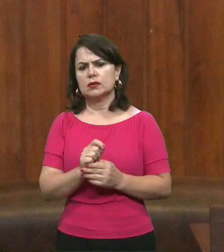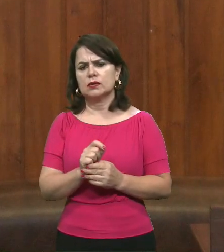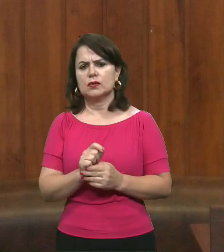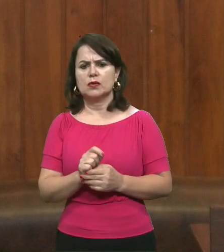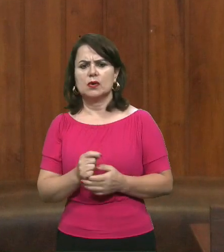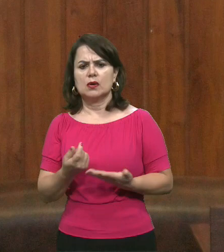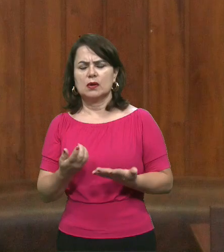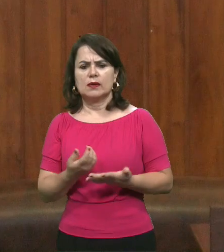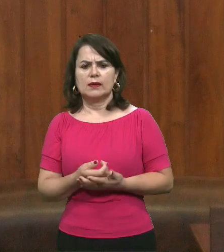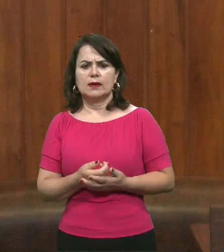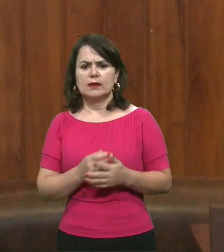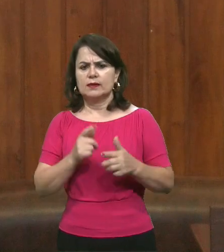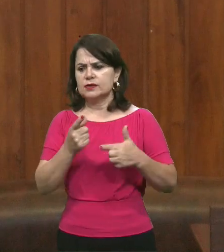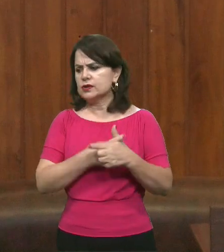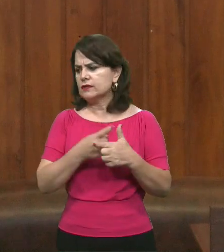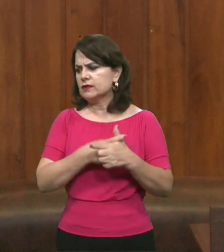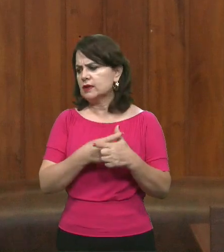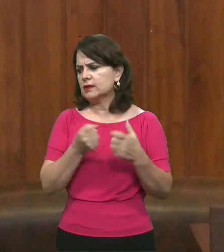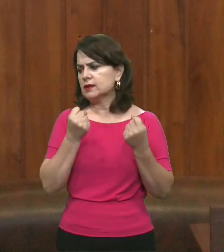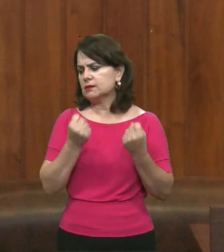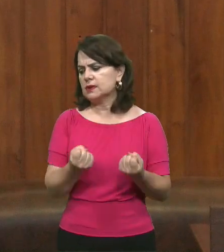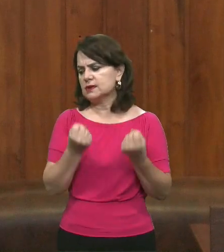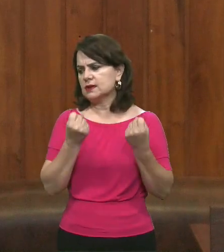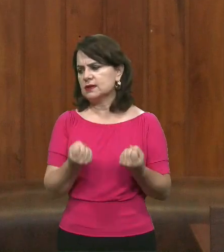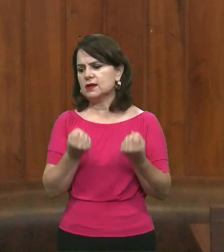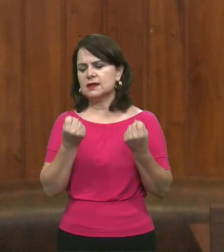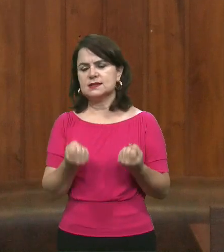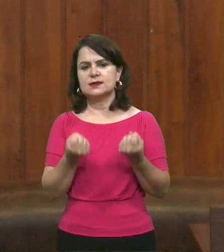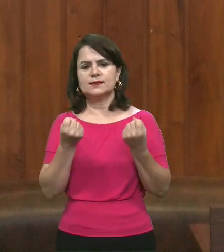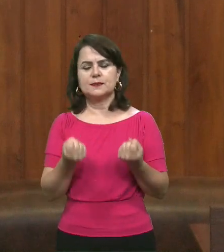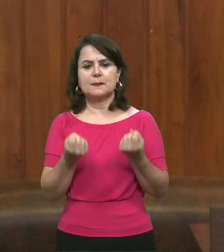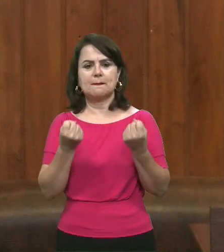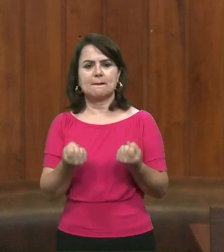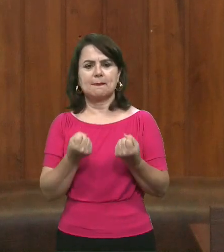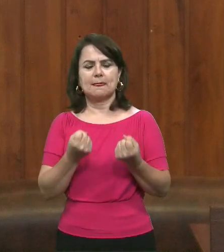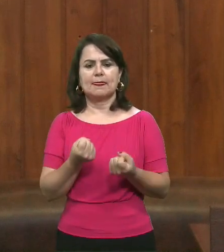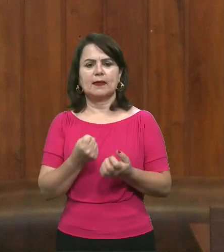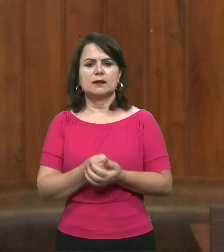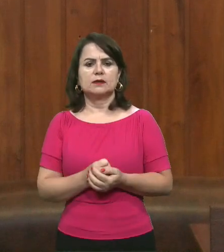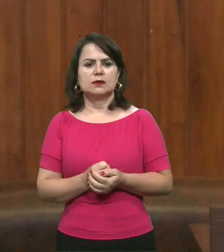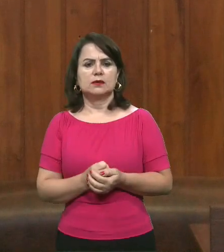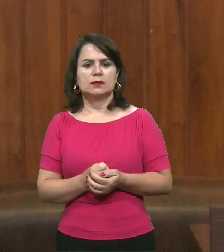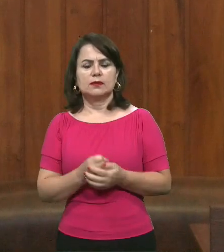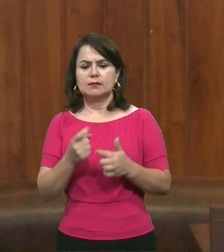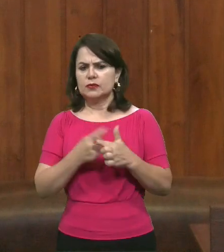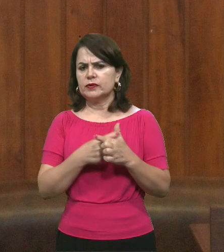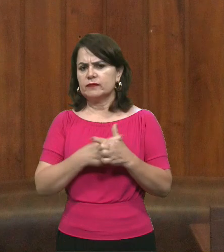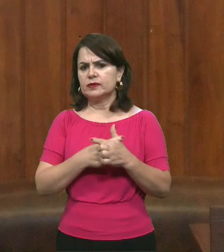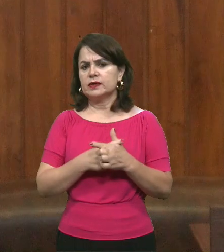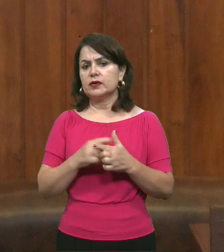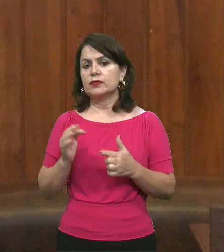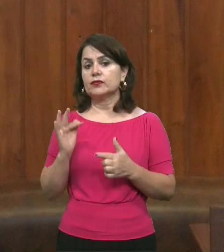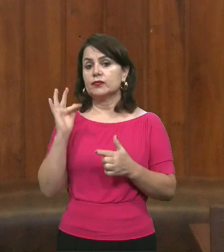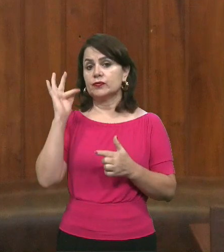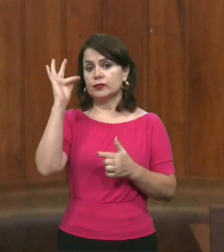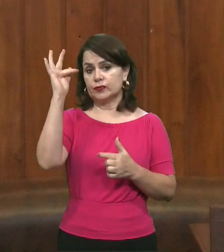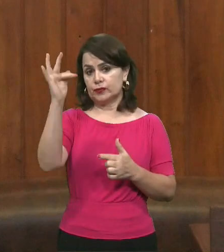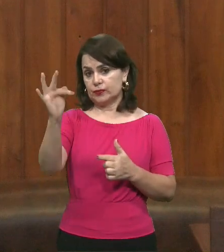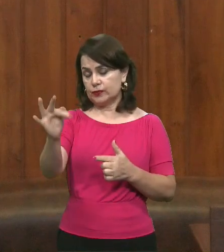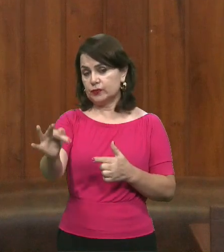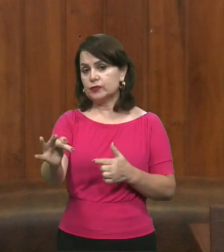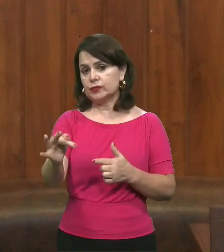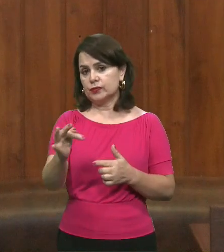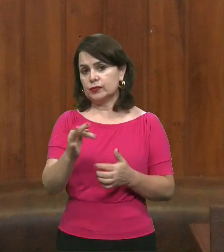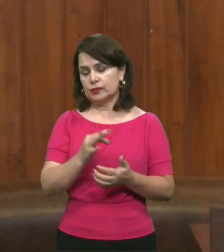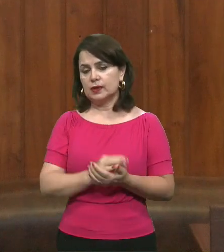transtorno endividatório que vai ficar aí para os futuros prefeitos, que não sei como vai ser